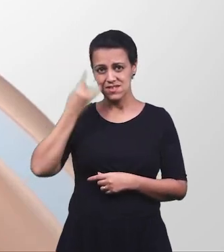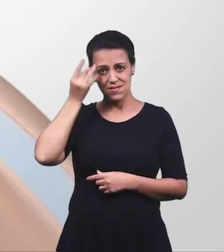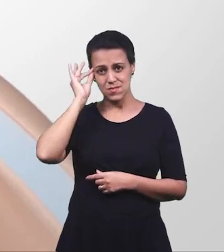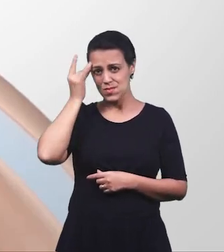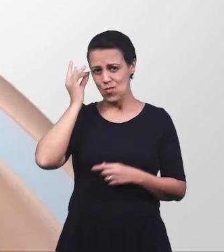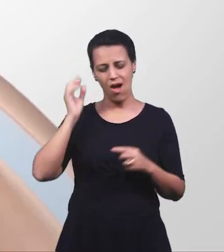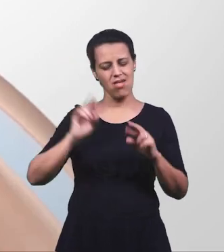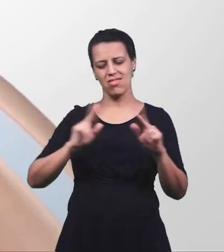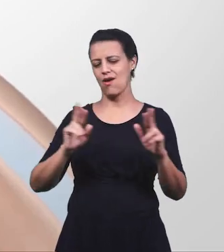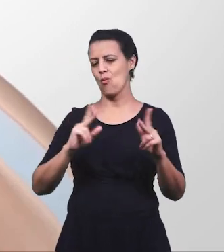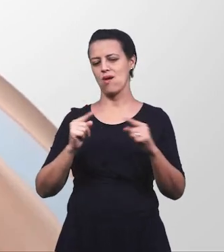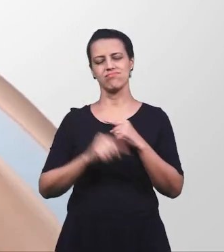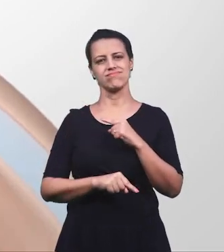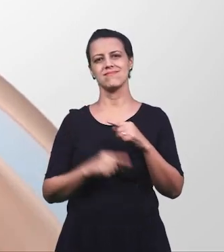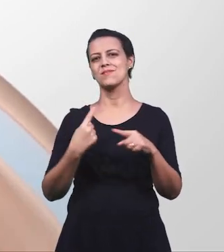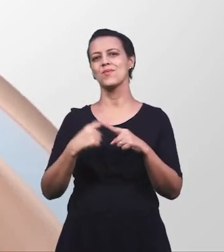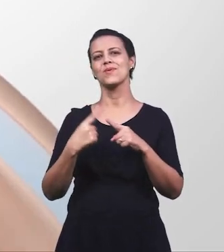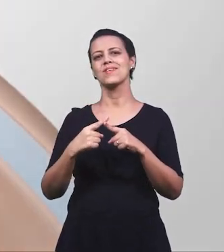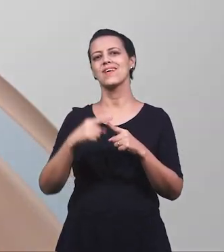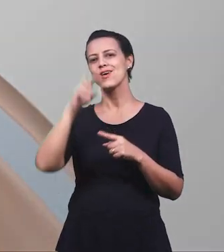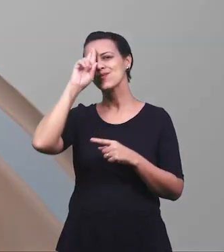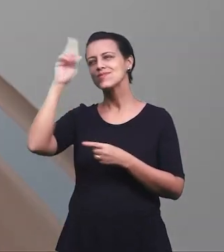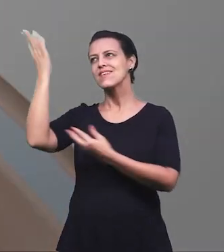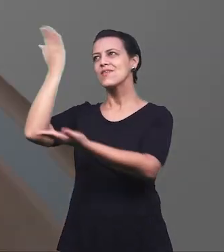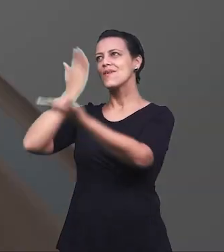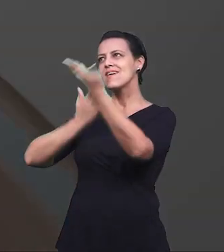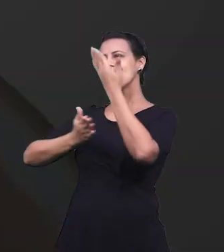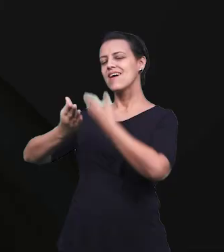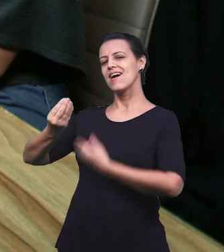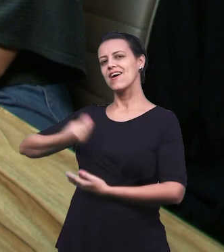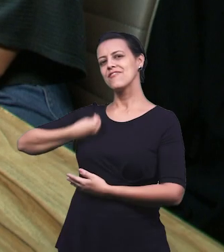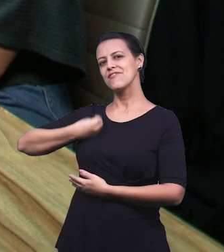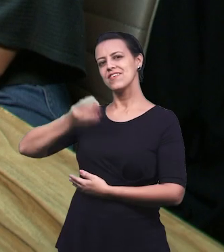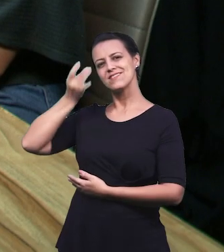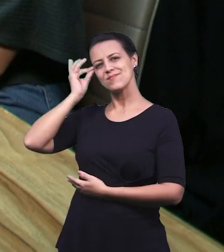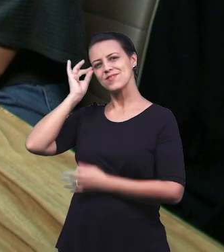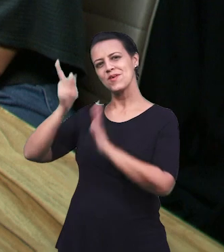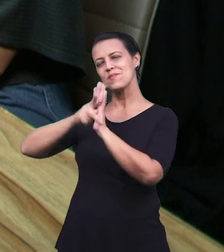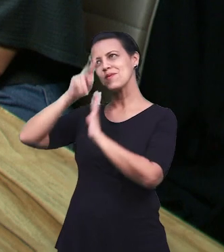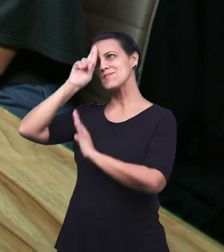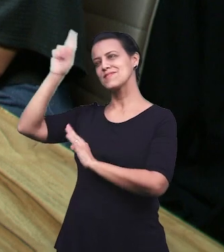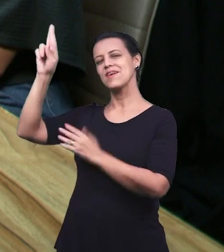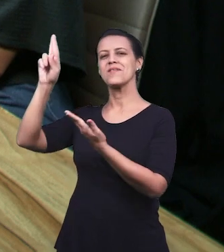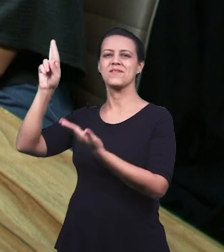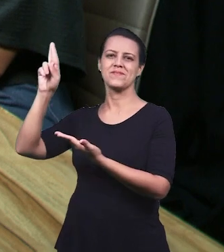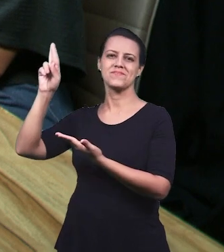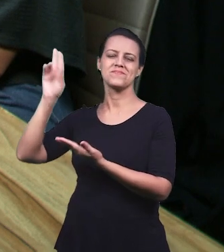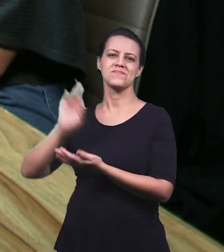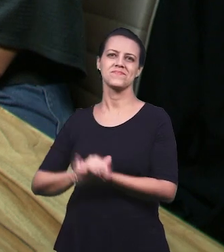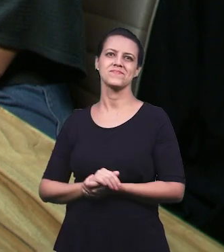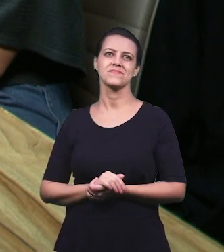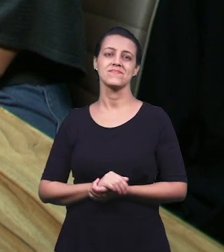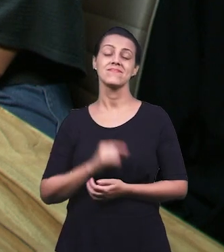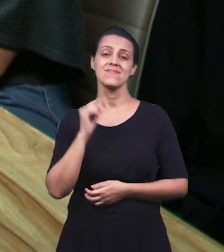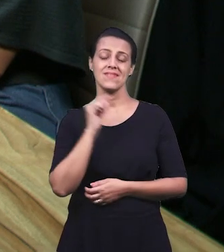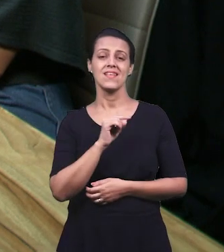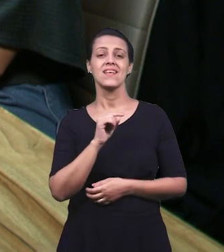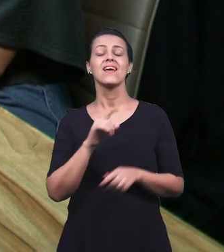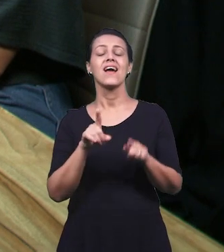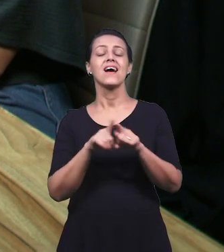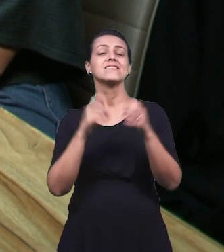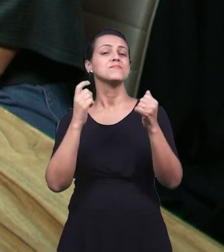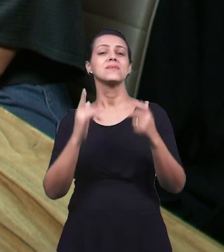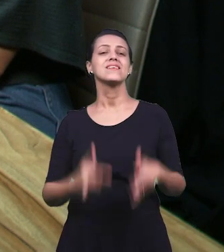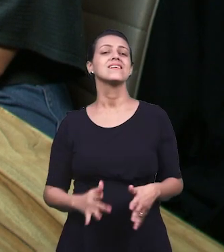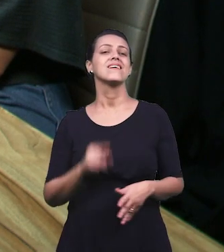uma qualidade de vida espiritual é o Senhor. Glória a Deus. E aí nós descansamos na operação de Deus, né? E aí a Raquel falando, eu